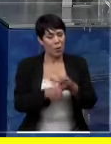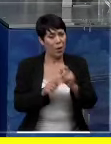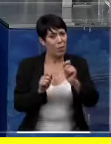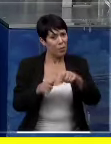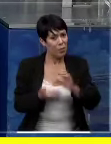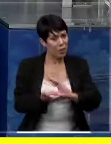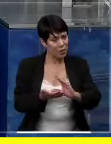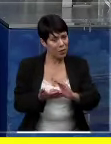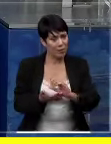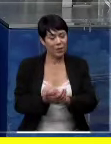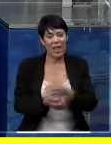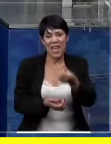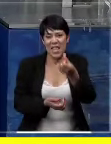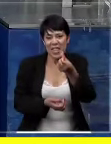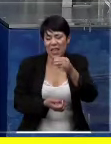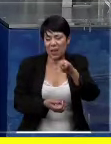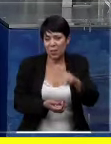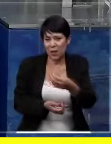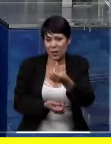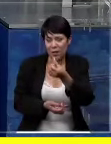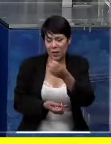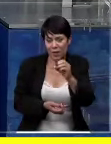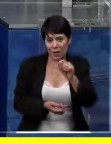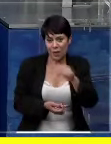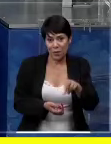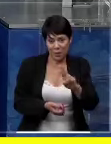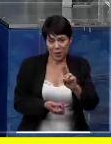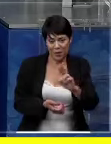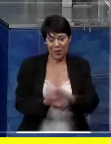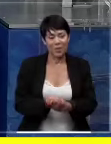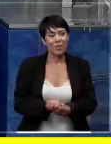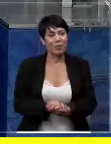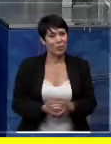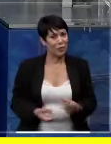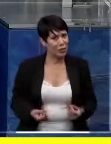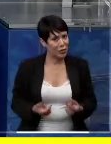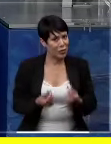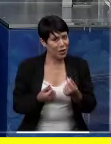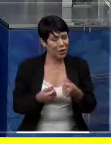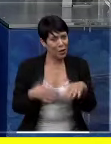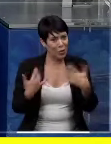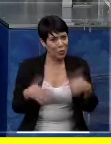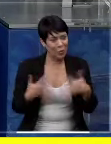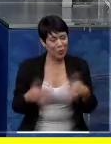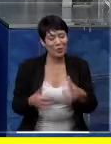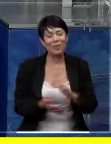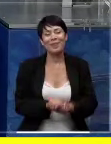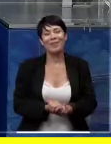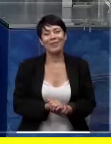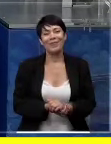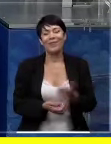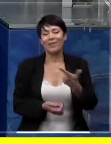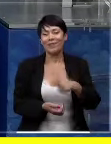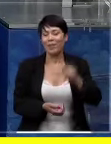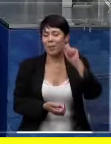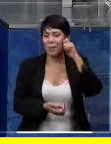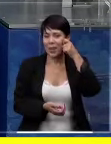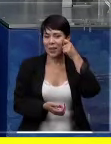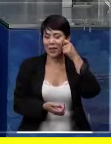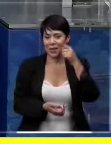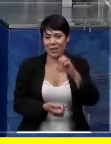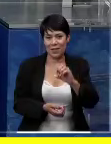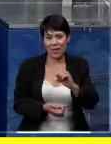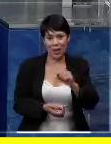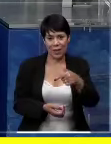sair para você hoje em 6 milhões e 600 mil reais. Muito dinheiro na Time Mania. Bola preta, número